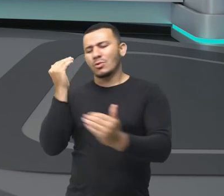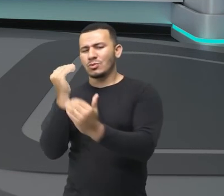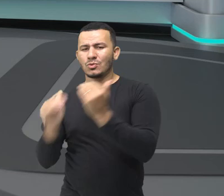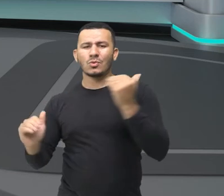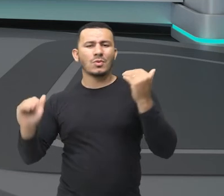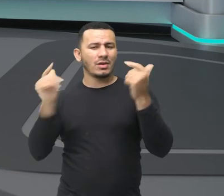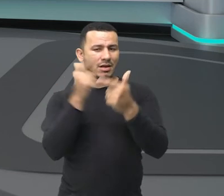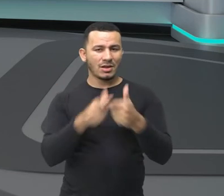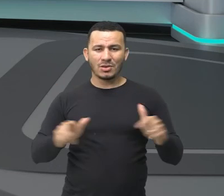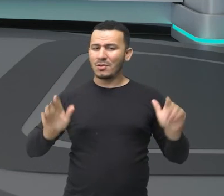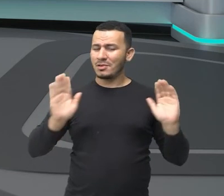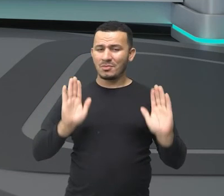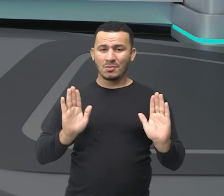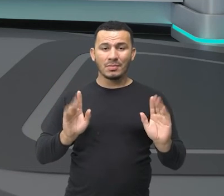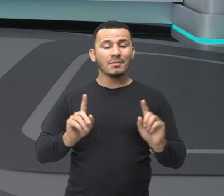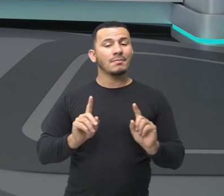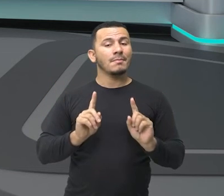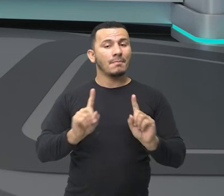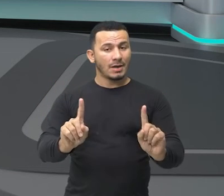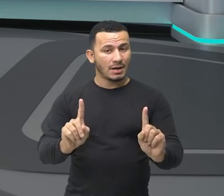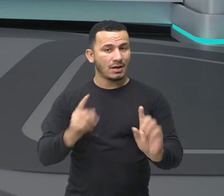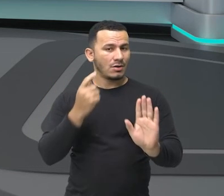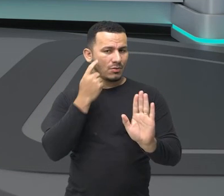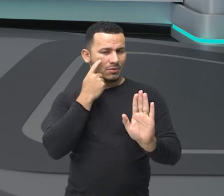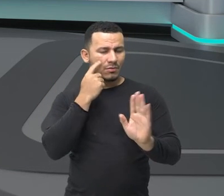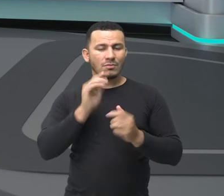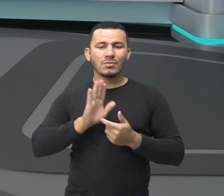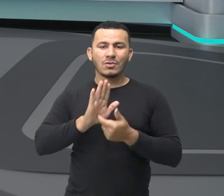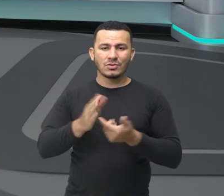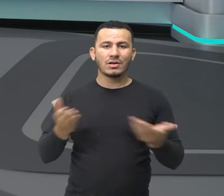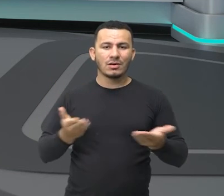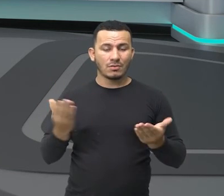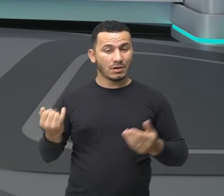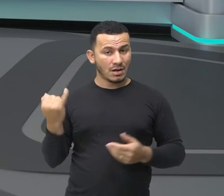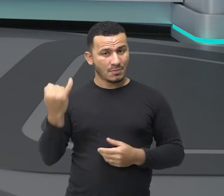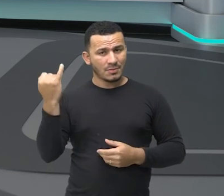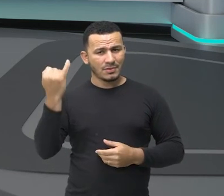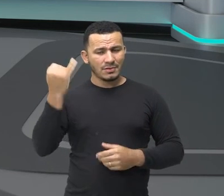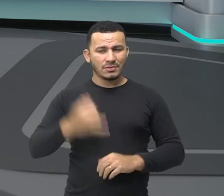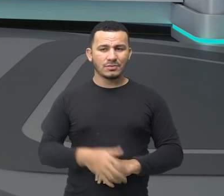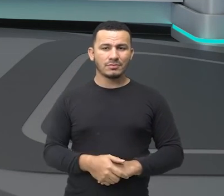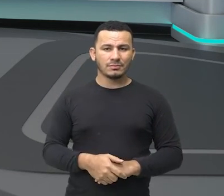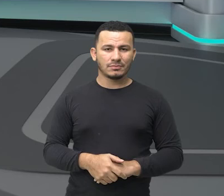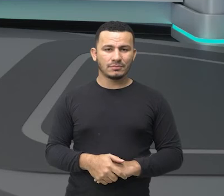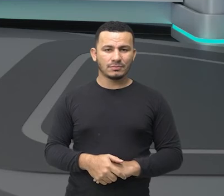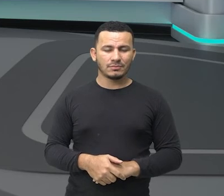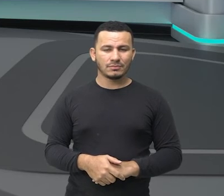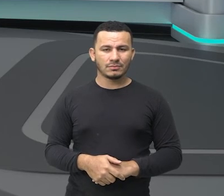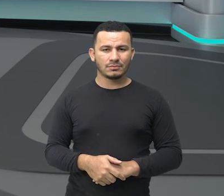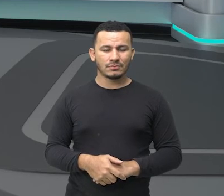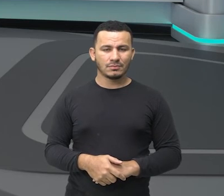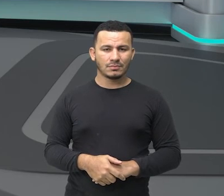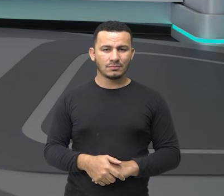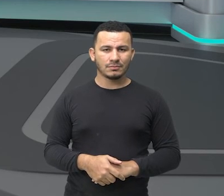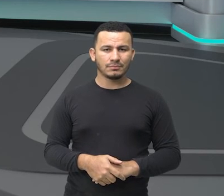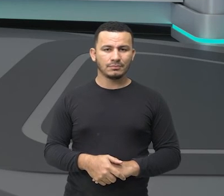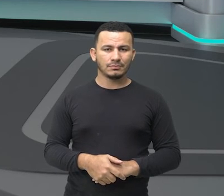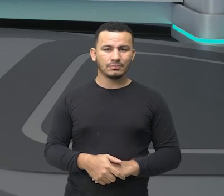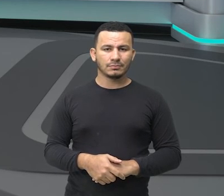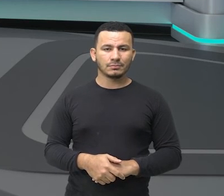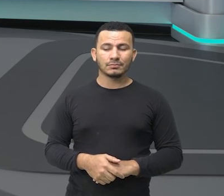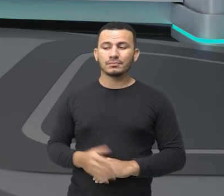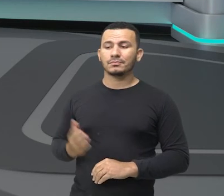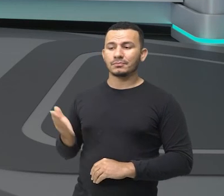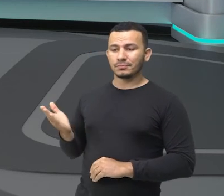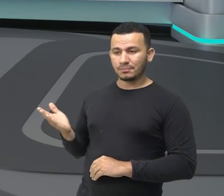favorável, mas uma coisa é importante, a gente vai agora mostrar para vocês aqui. Coloca aqui a nossa primeira